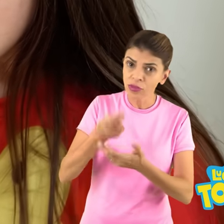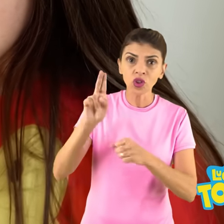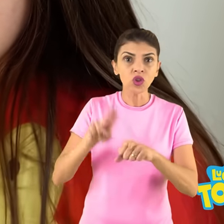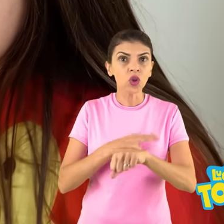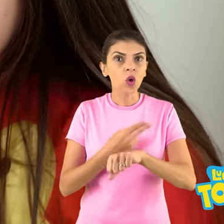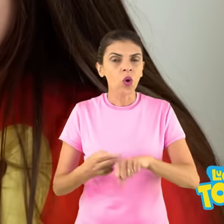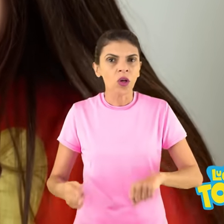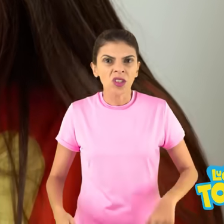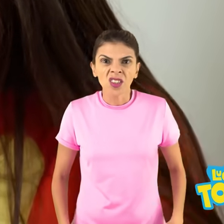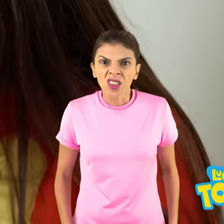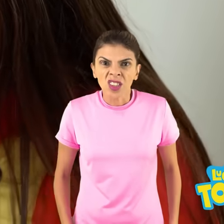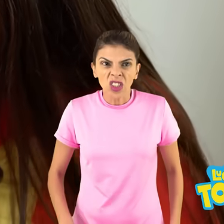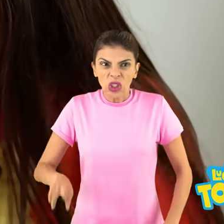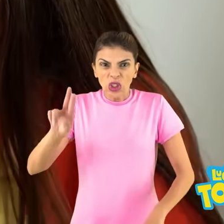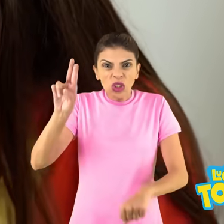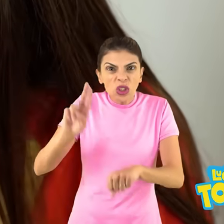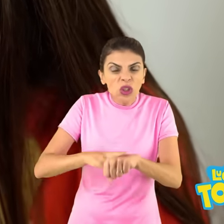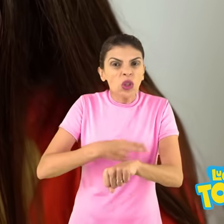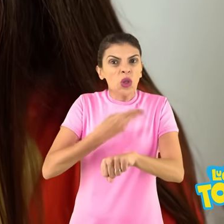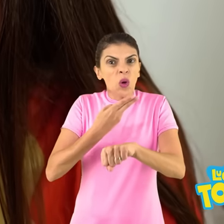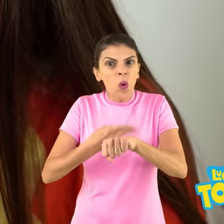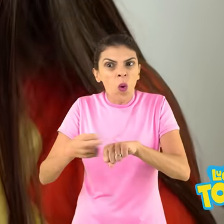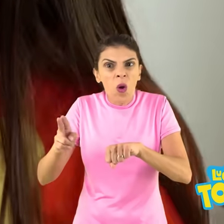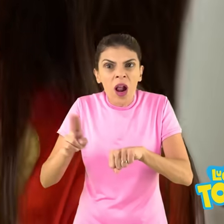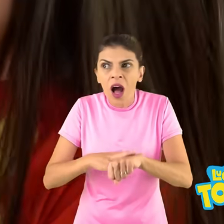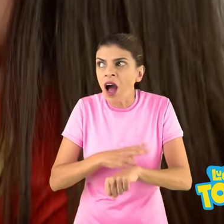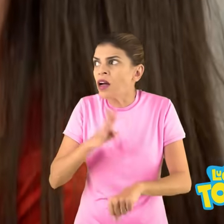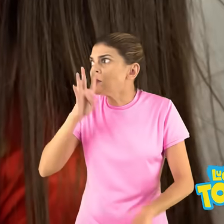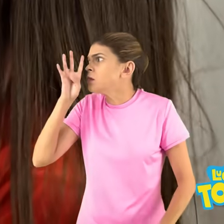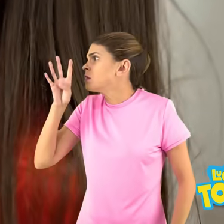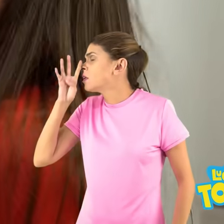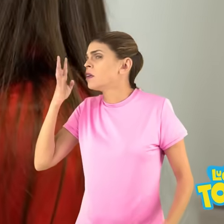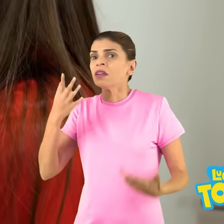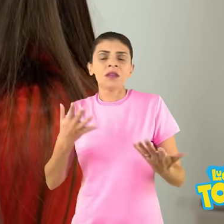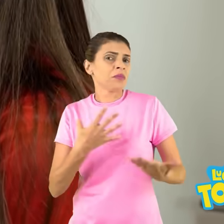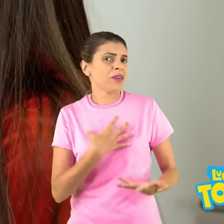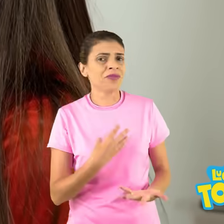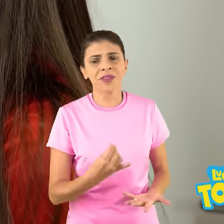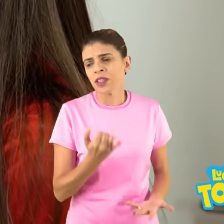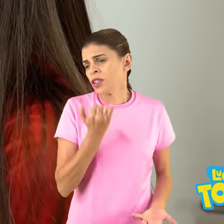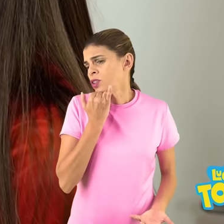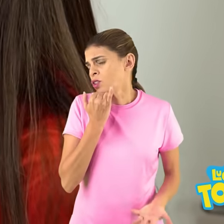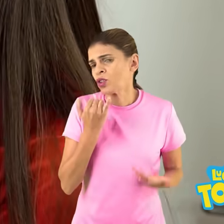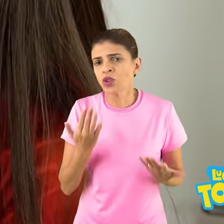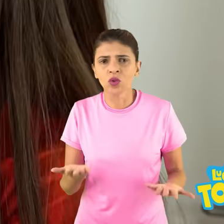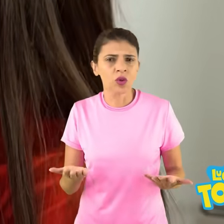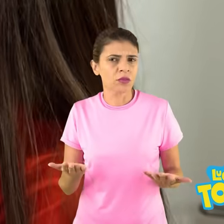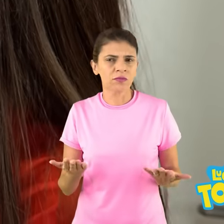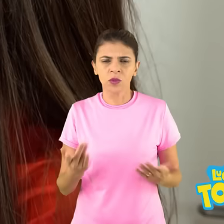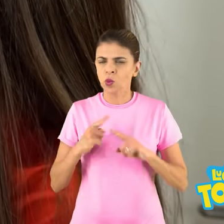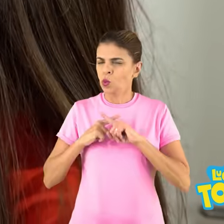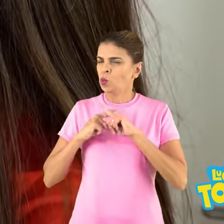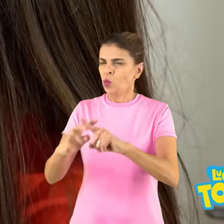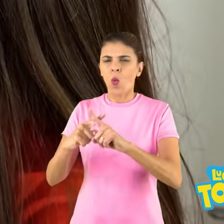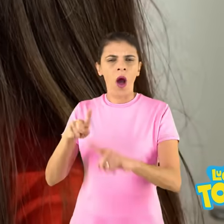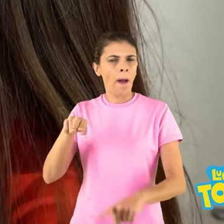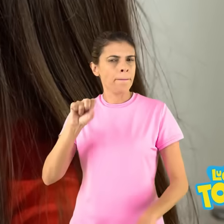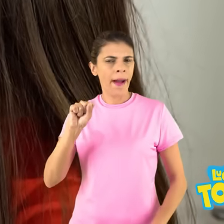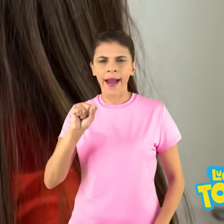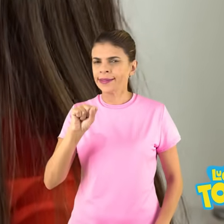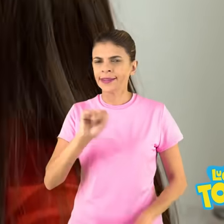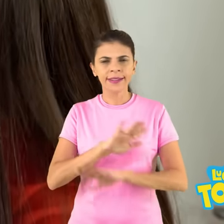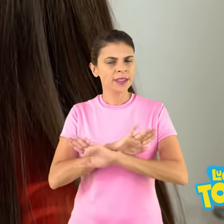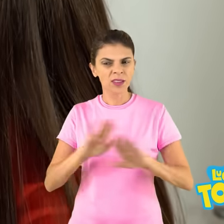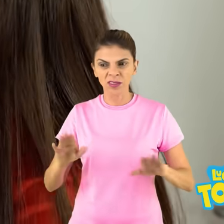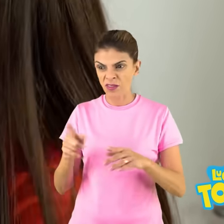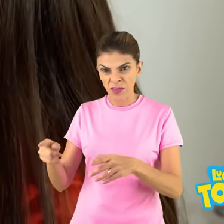pra ela! Chocolate? Ai, filha, me desculpa. Eu nunca mais vou deixar você